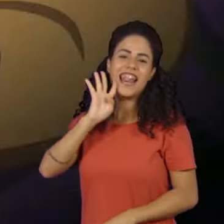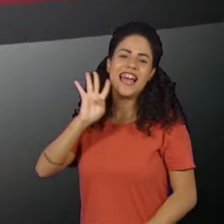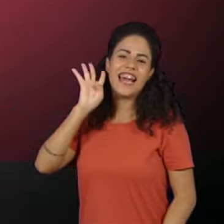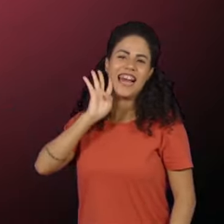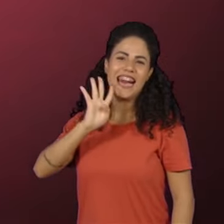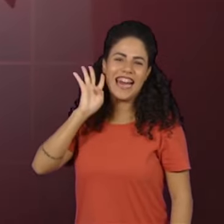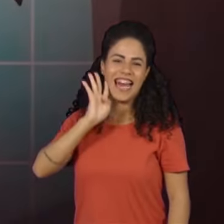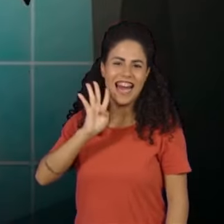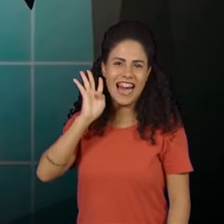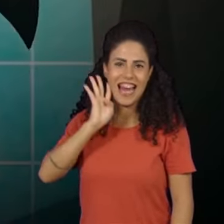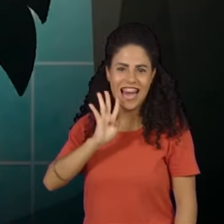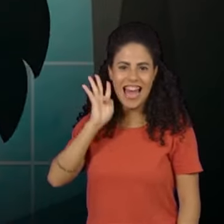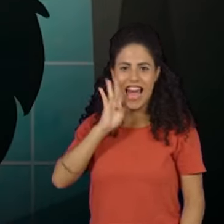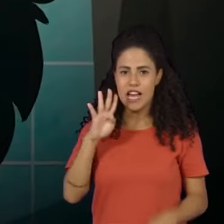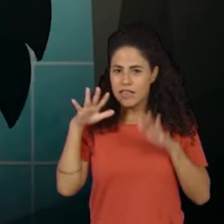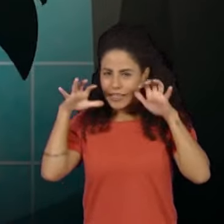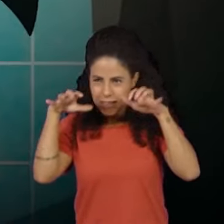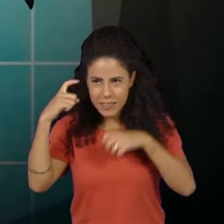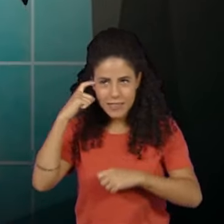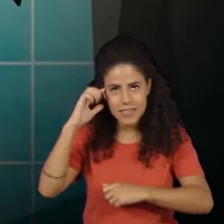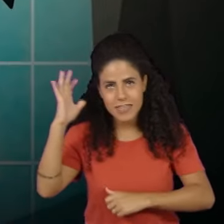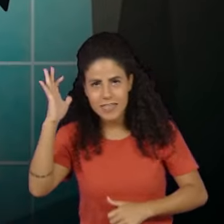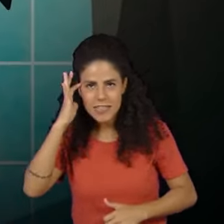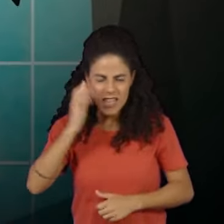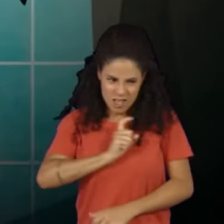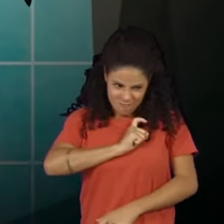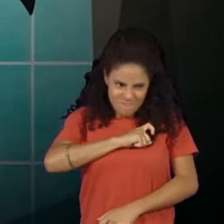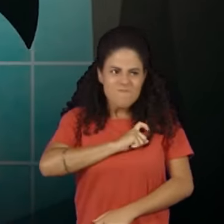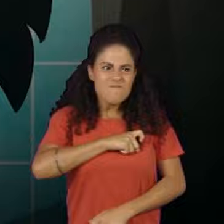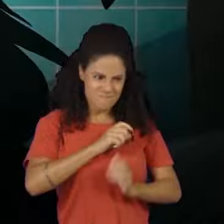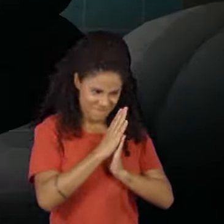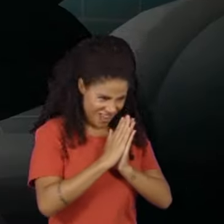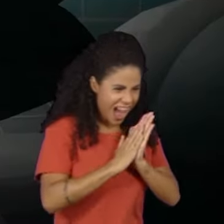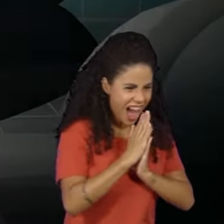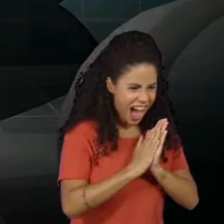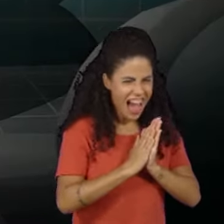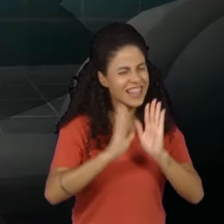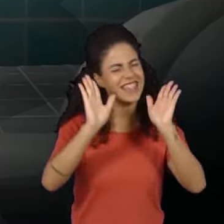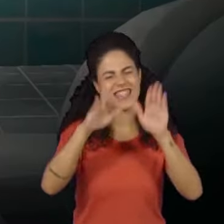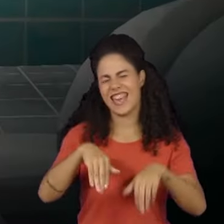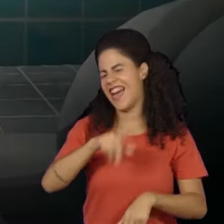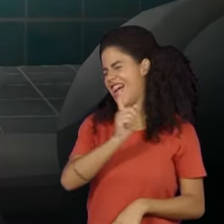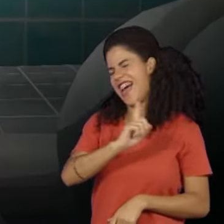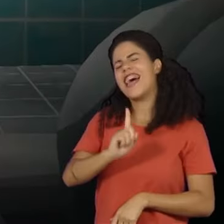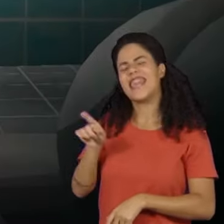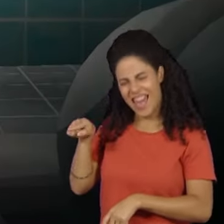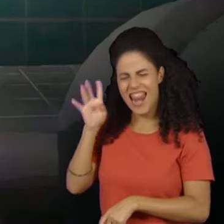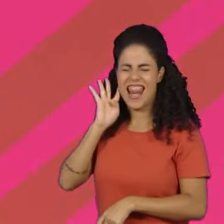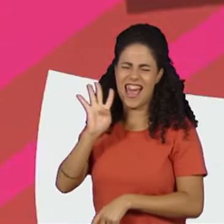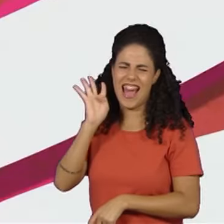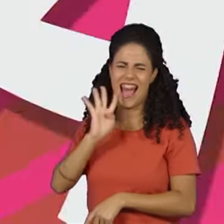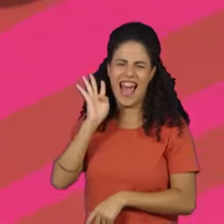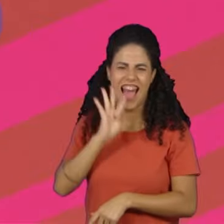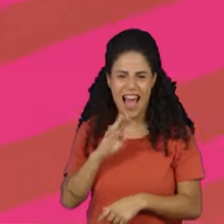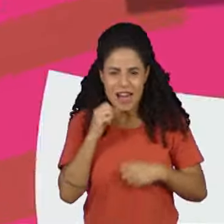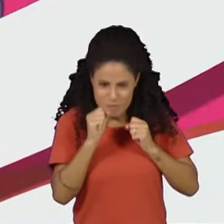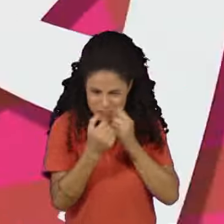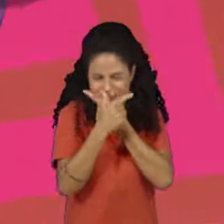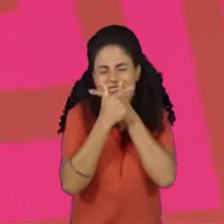brincalhão. Ele pensa que é muito mal, mas é um cara legal, com